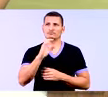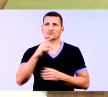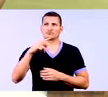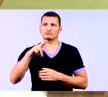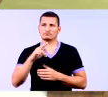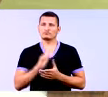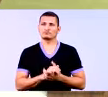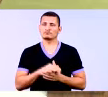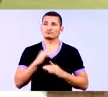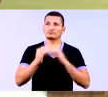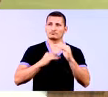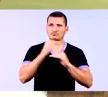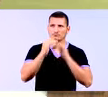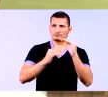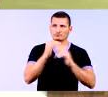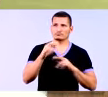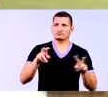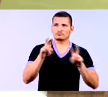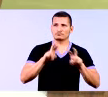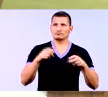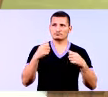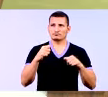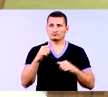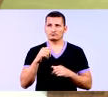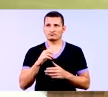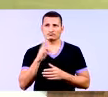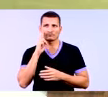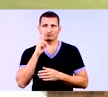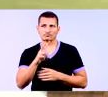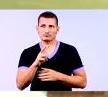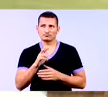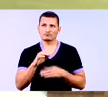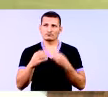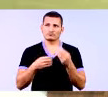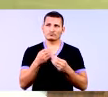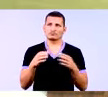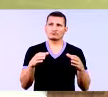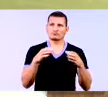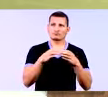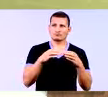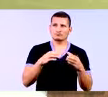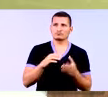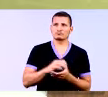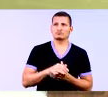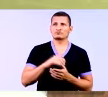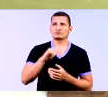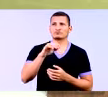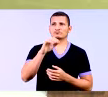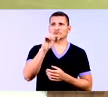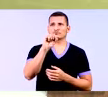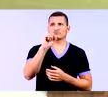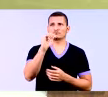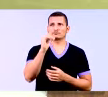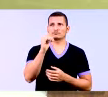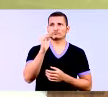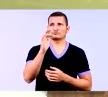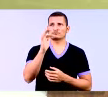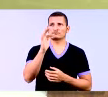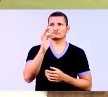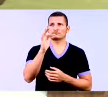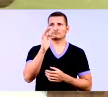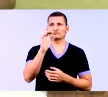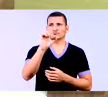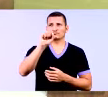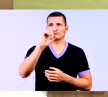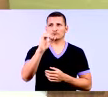relação à questão do desempenho da máquina, nós temos que observar bem a situação do conjunto de hardware e de software, né? Para poder determinar alguma coisa. Qual